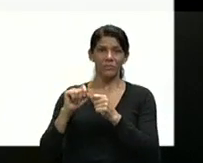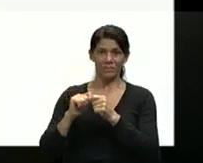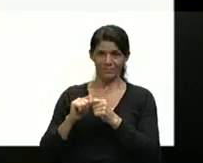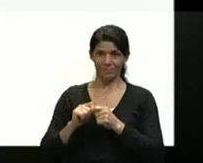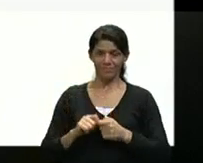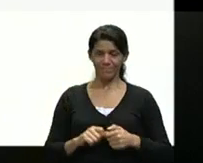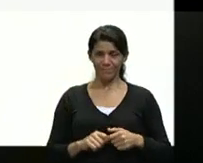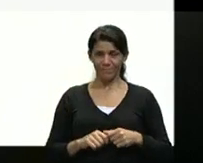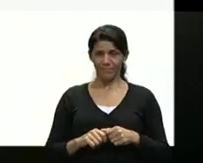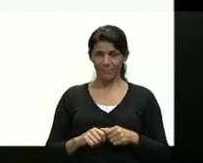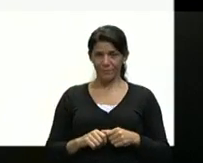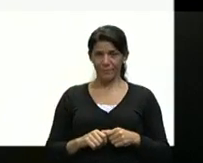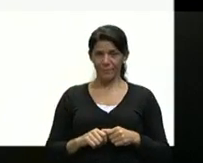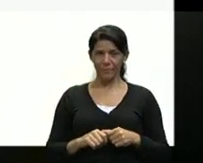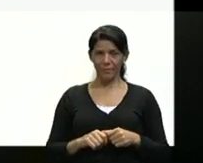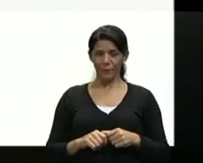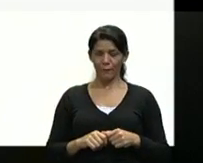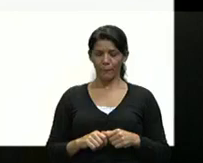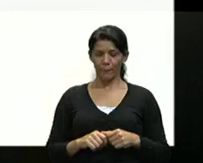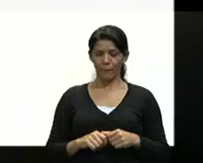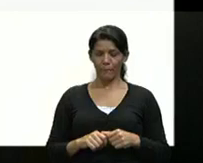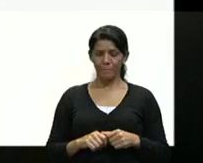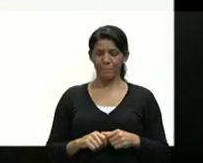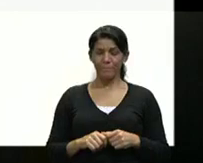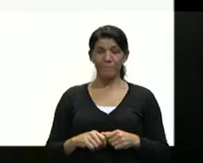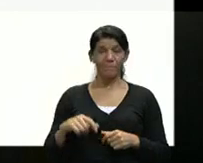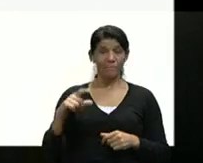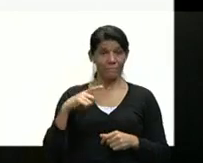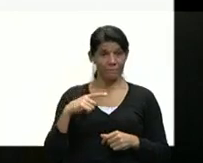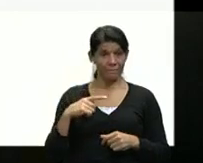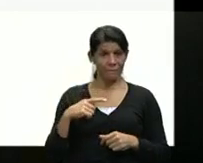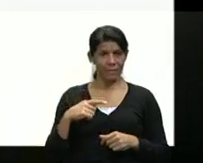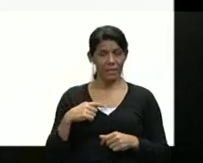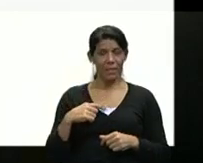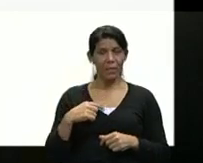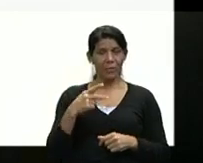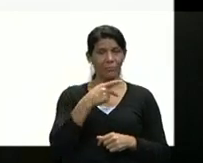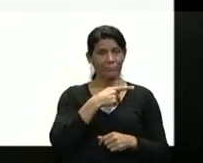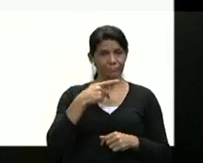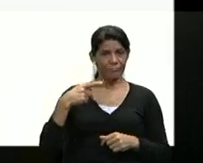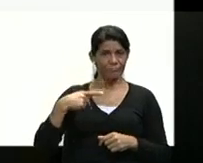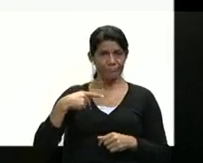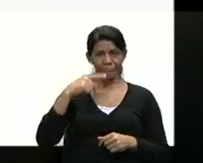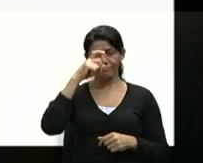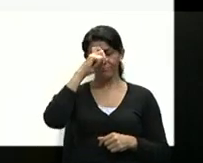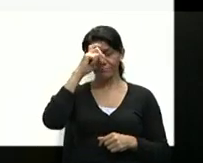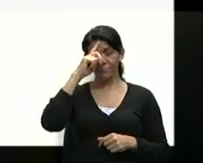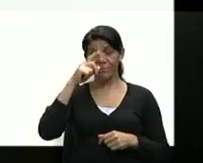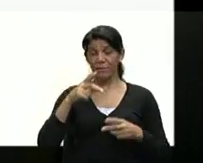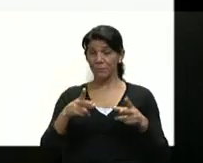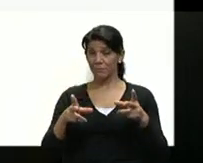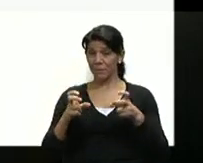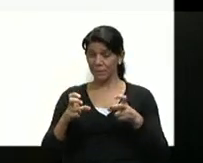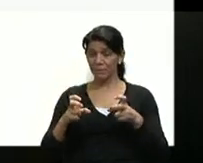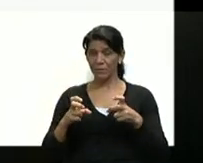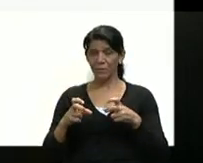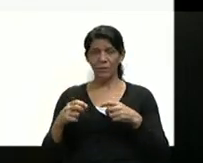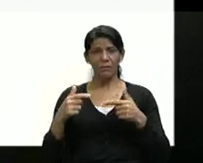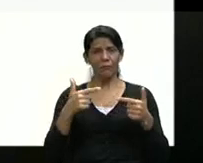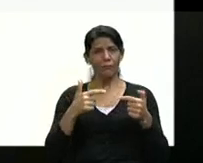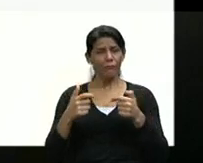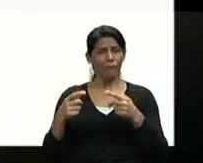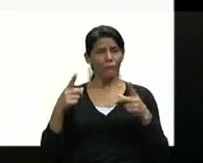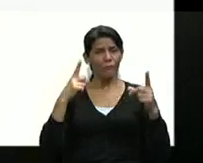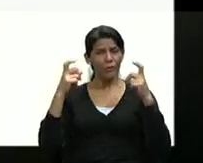uma nova situação. A gente tem aqui uma unidade básica de saúde que identificou casos de violência intrafamiliar contra a mulher